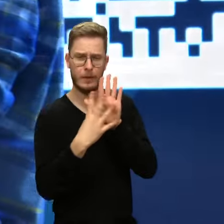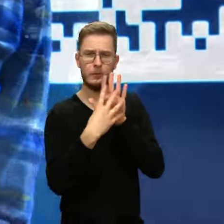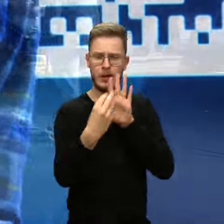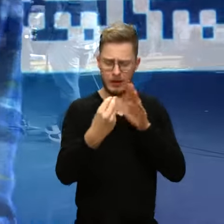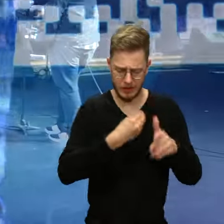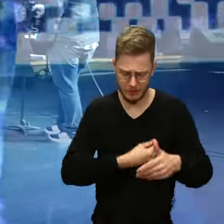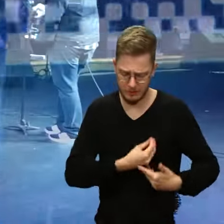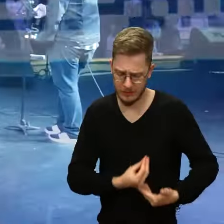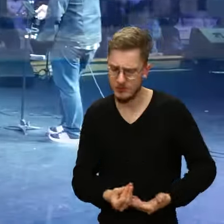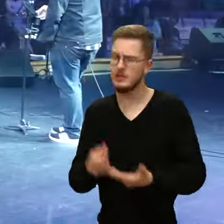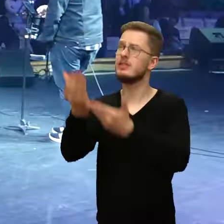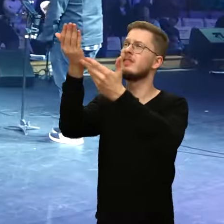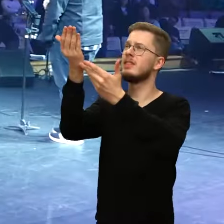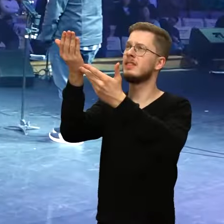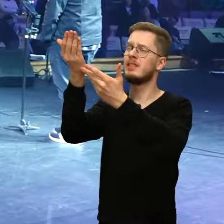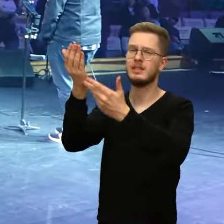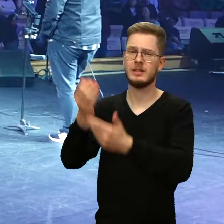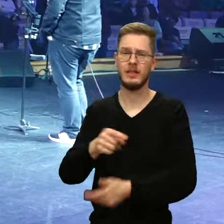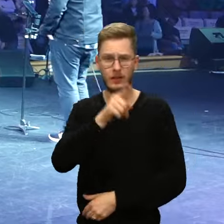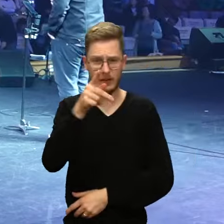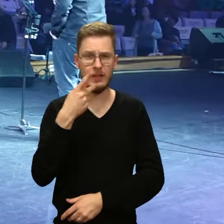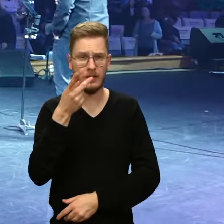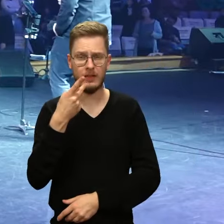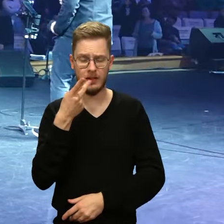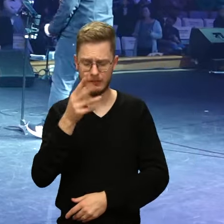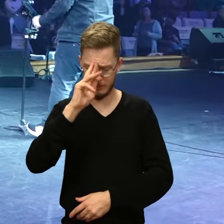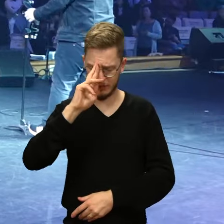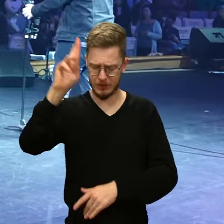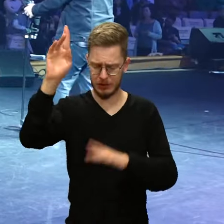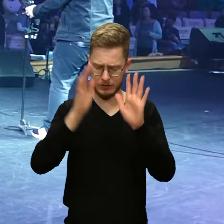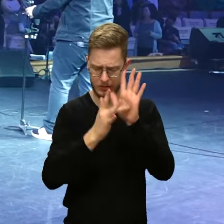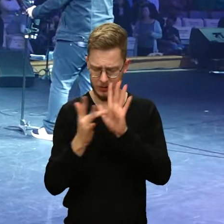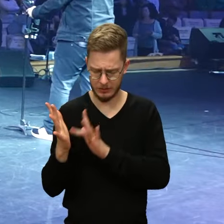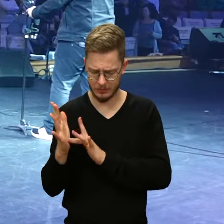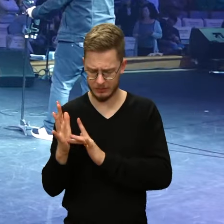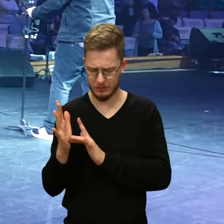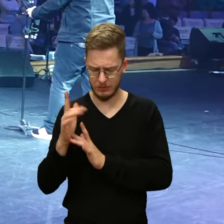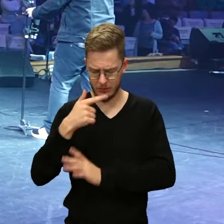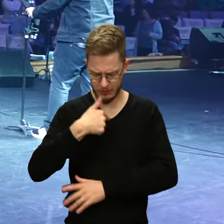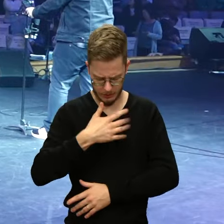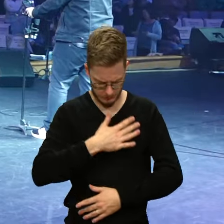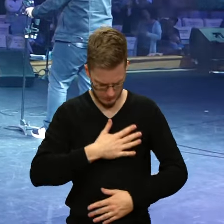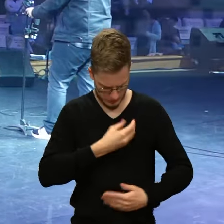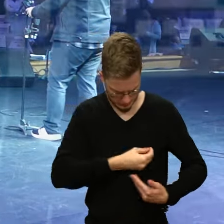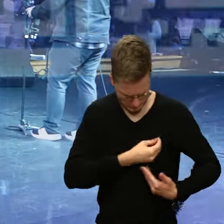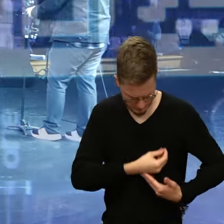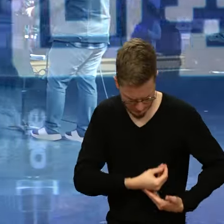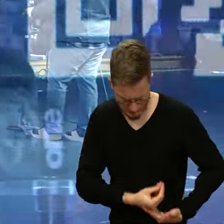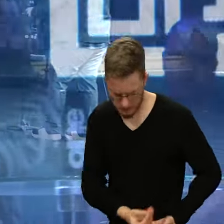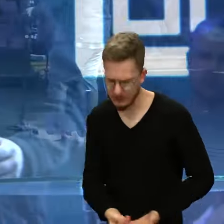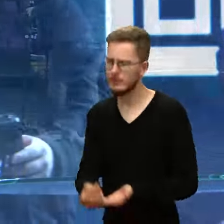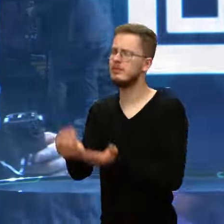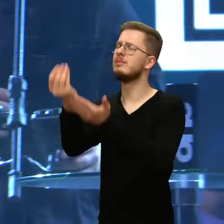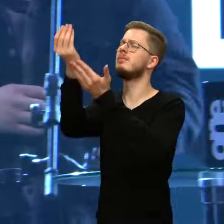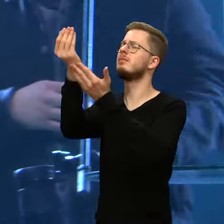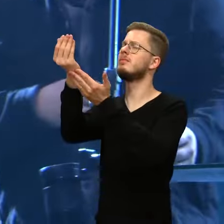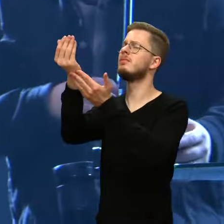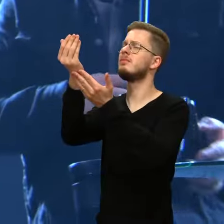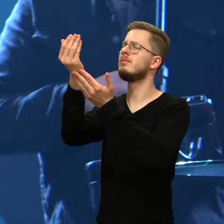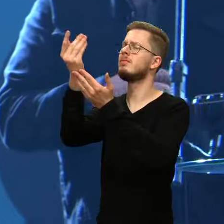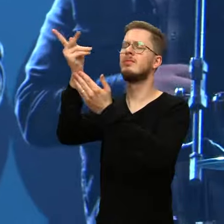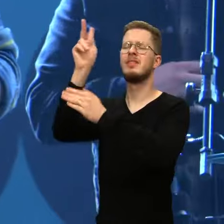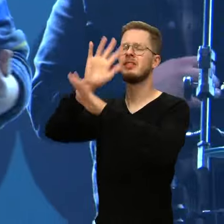entrega. Você vai dizer: Senhor Jesus, eu entrego a minha vida